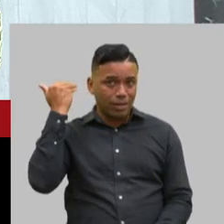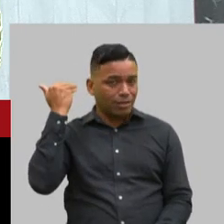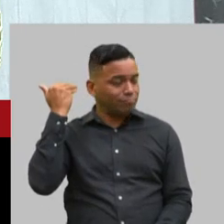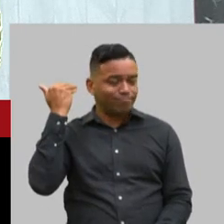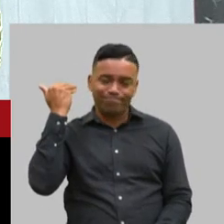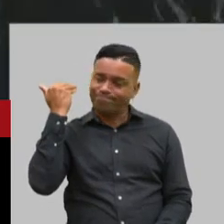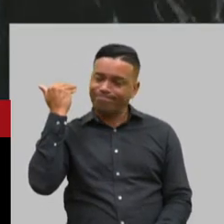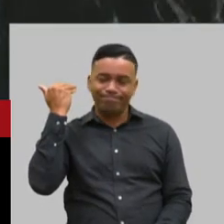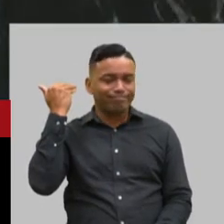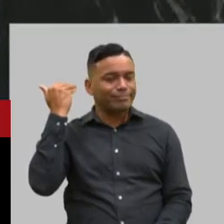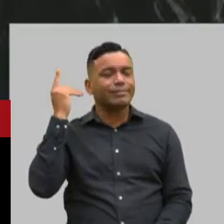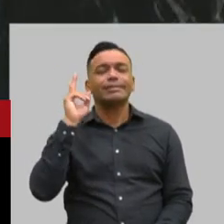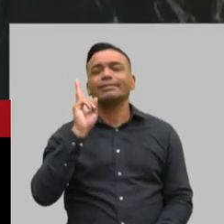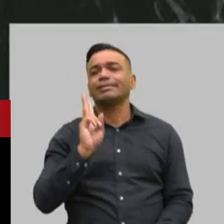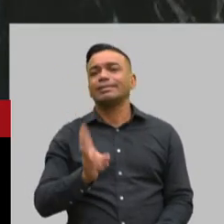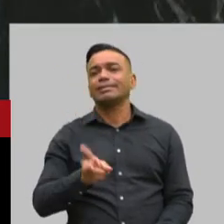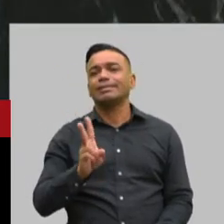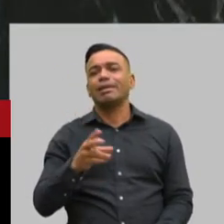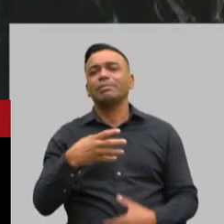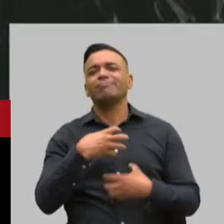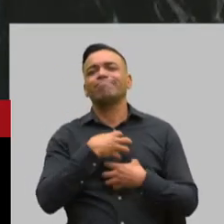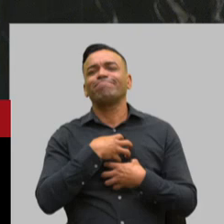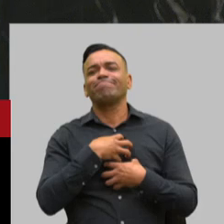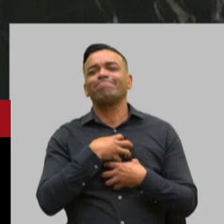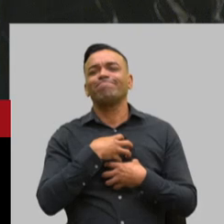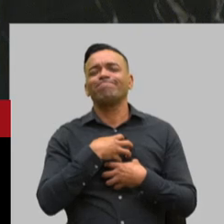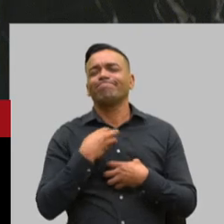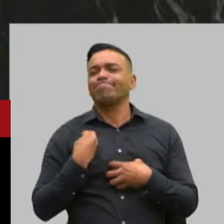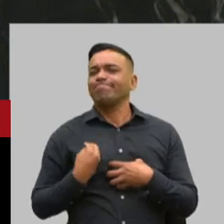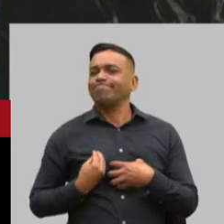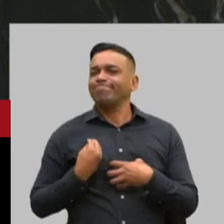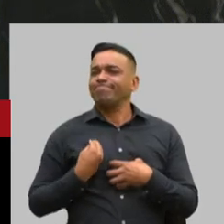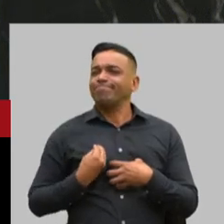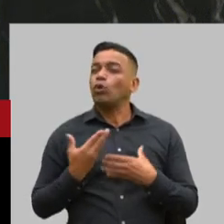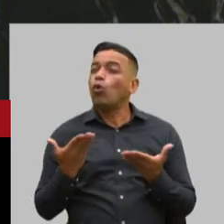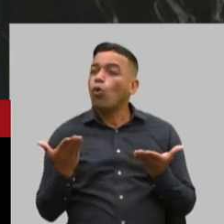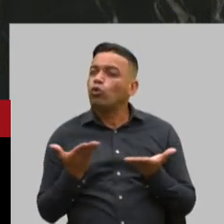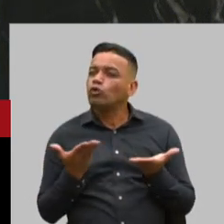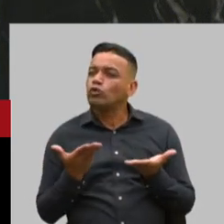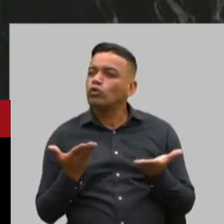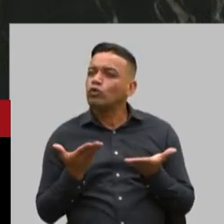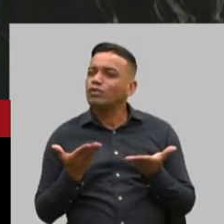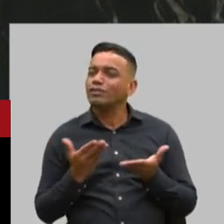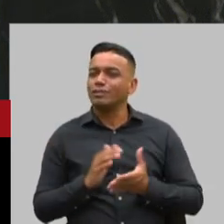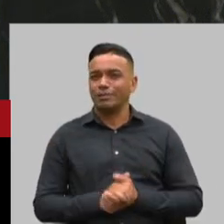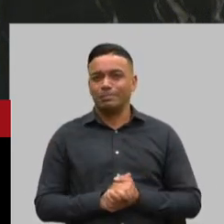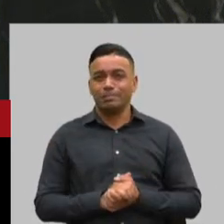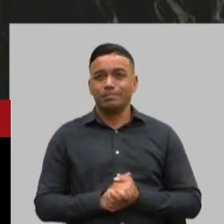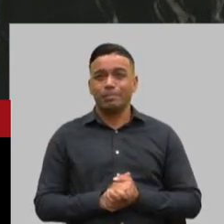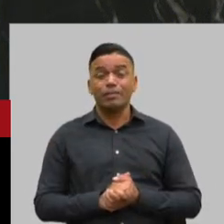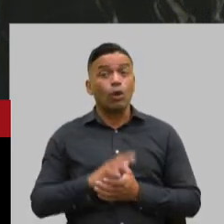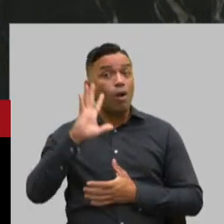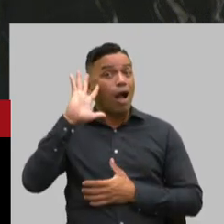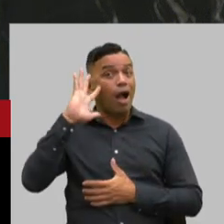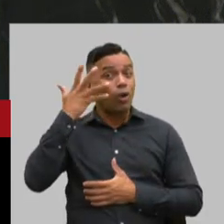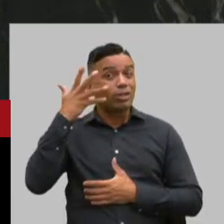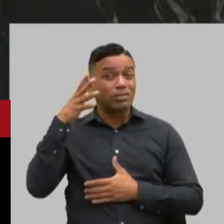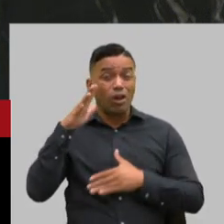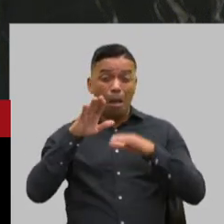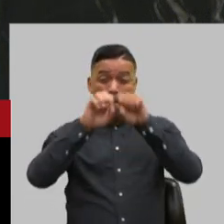Brumadinho é sempre presente. Porque desde o início do que aconteceu ali, desse